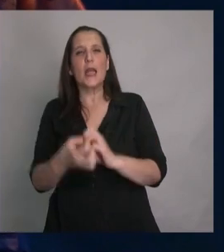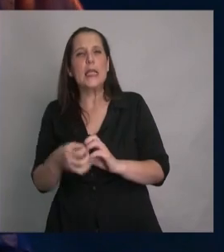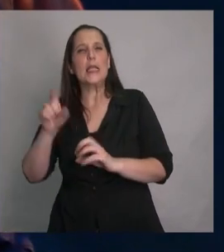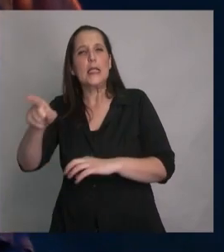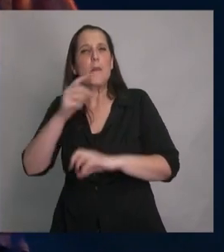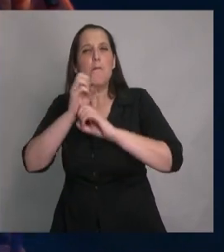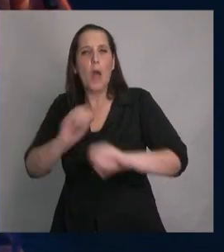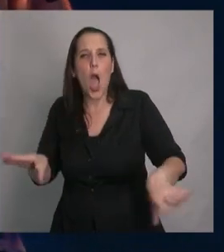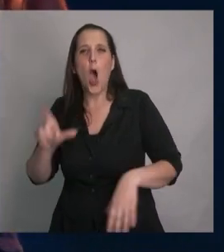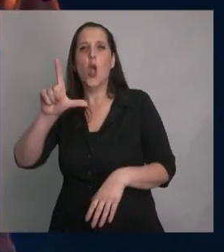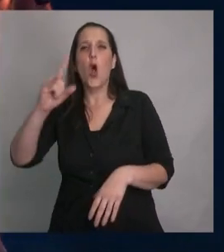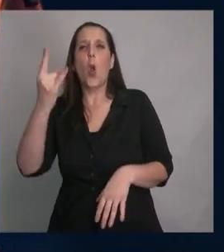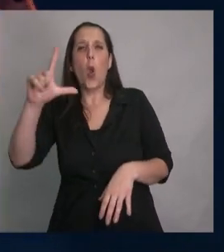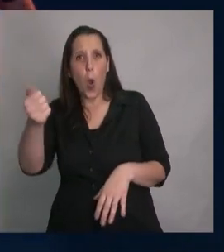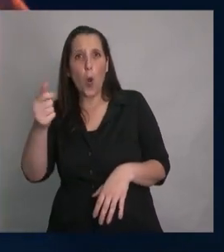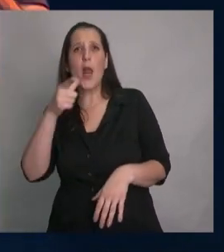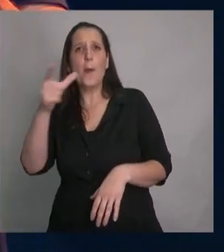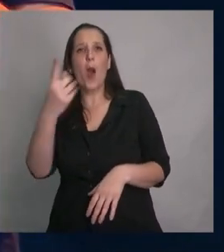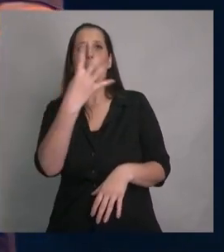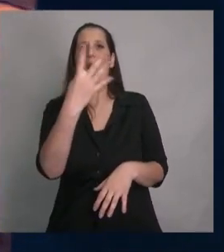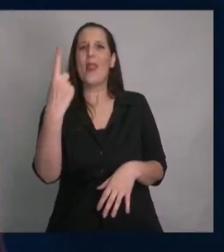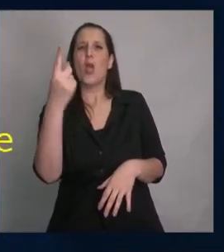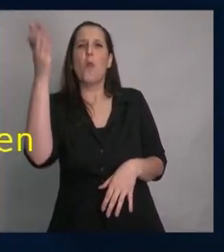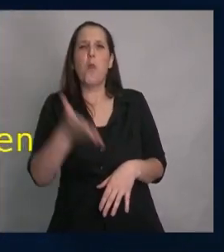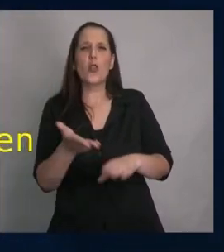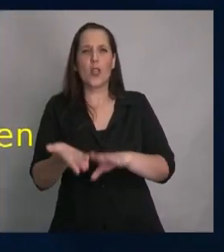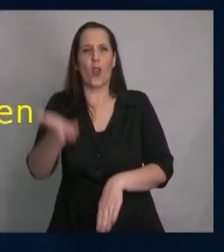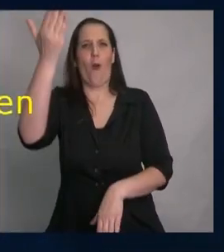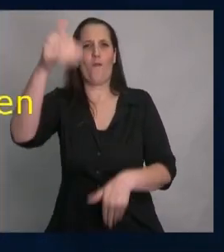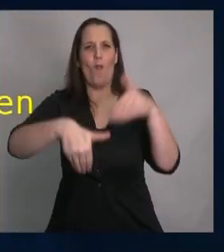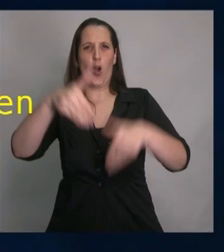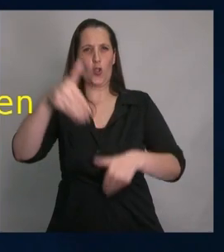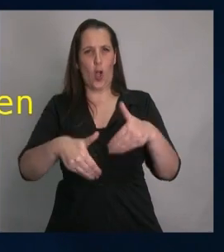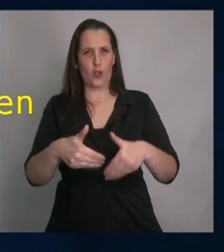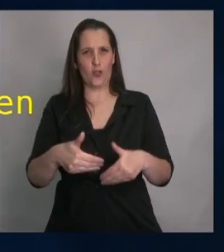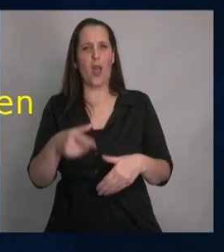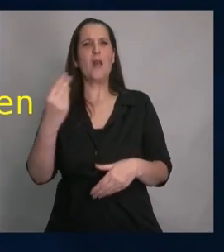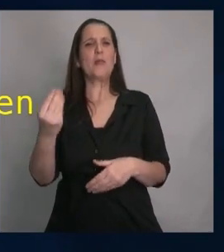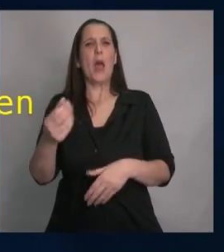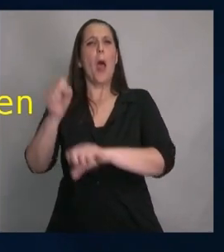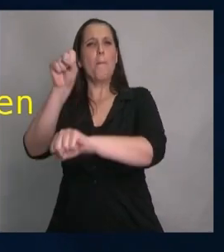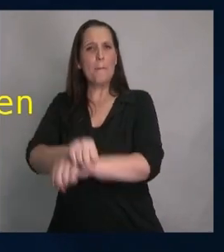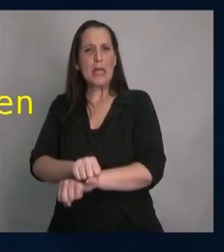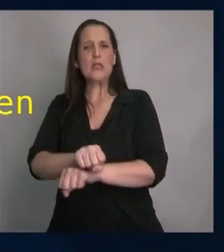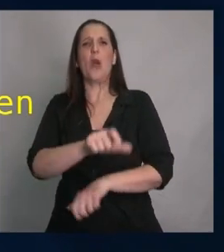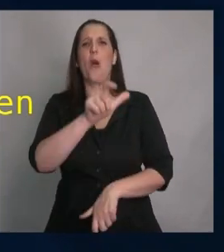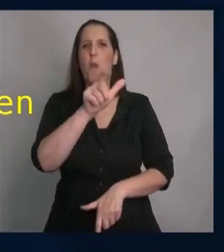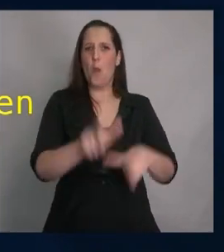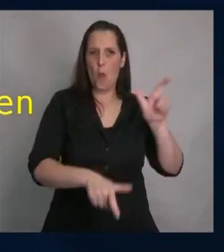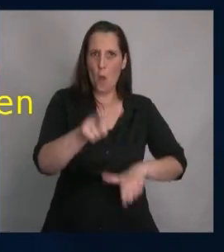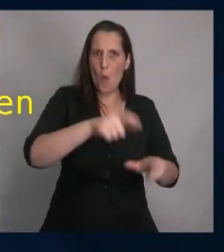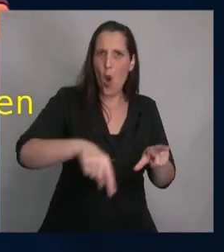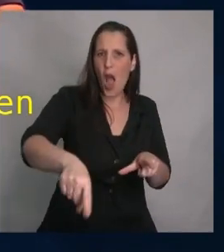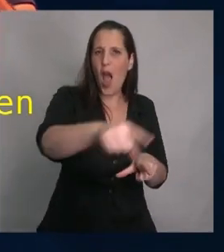41% das intenções de votos preso, o povo, depois da prisão do Lula,